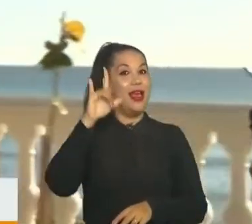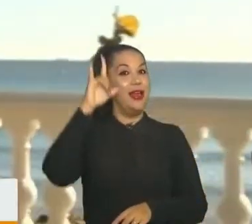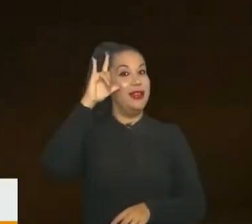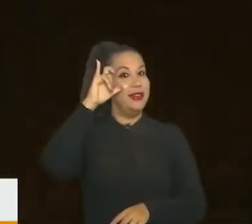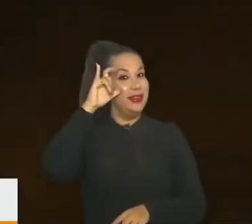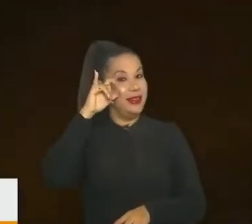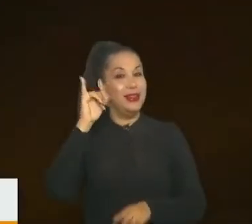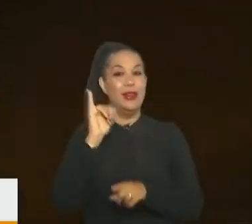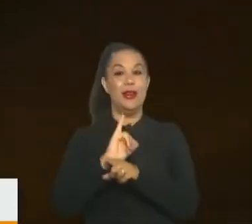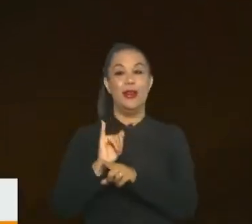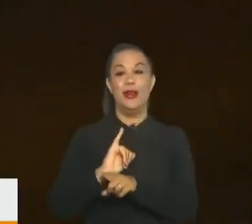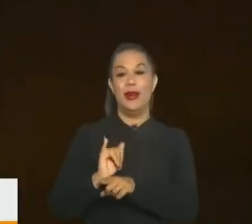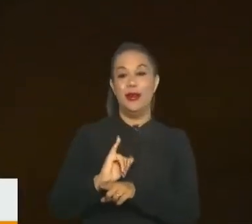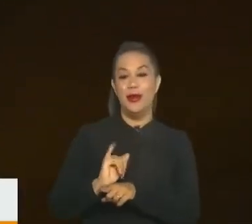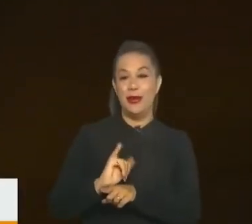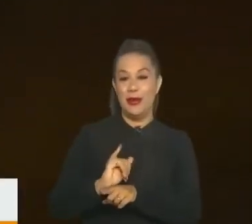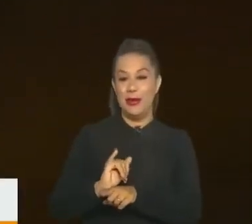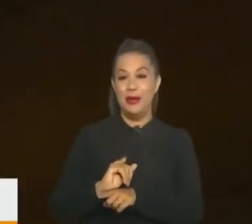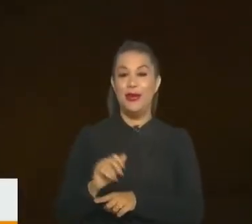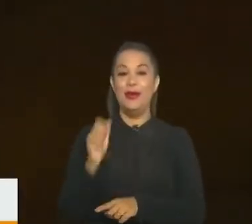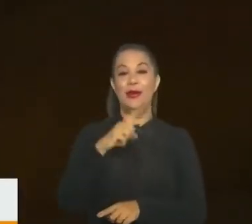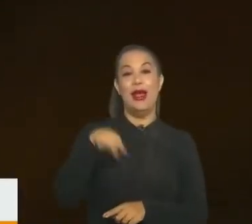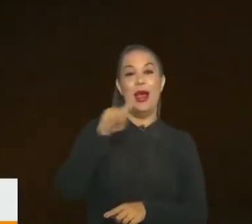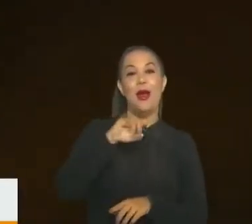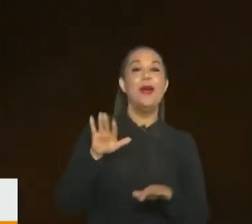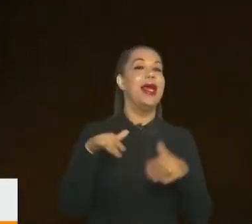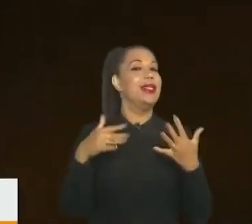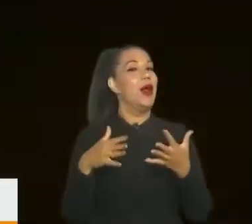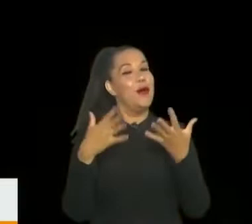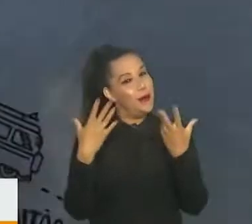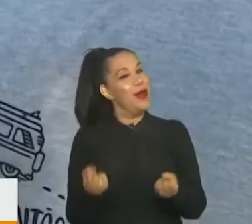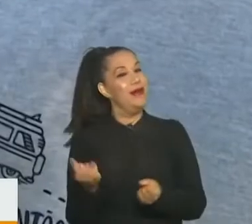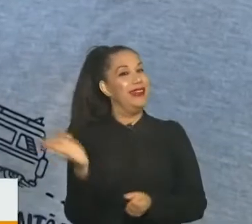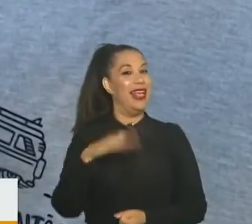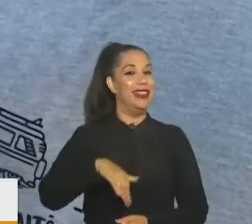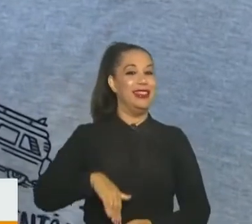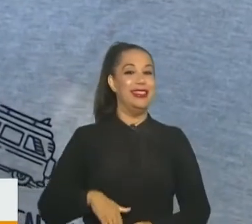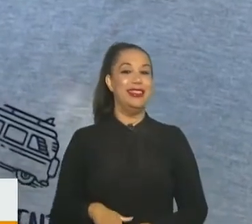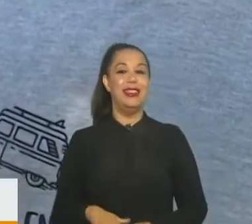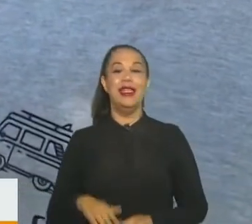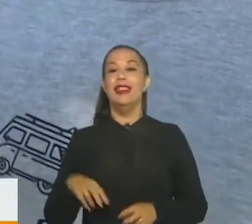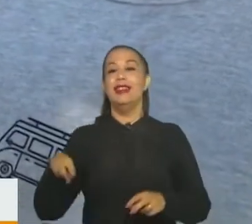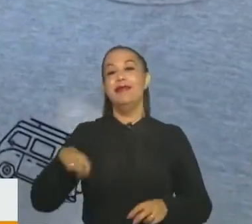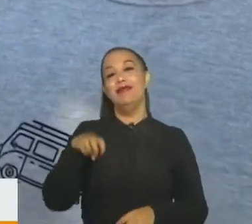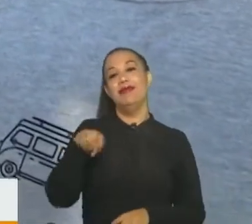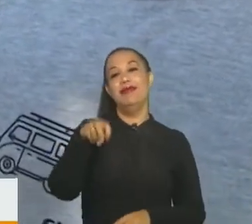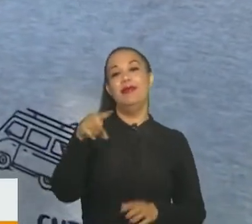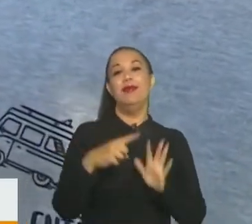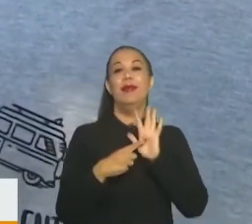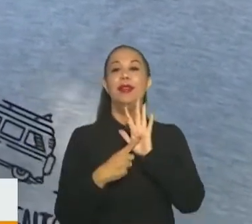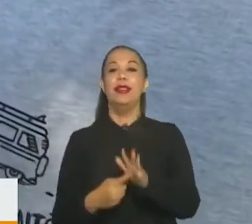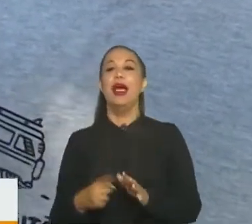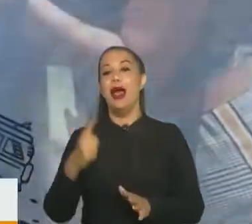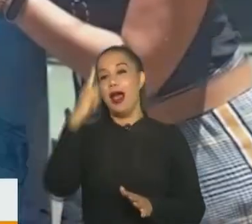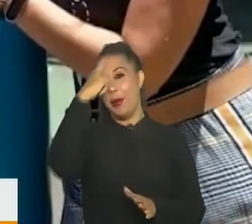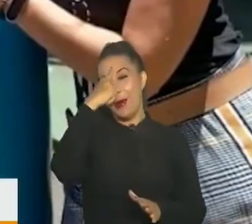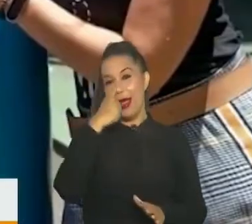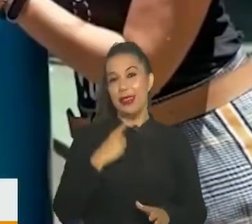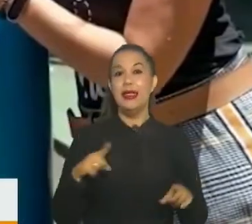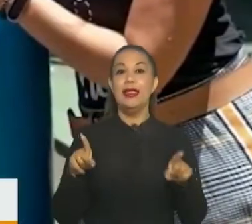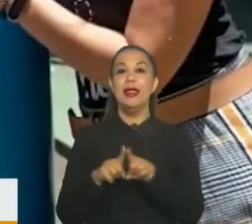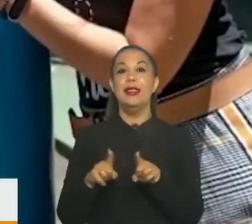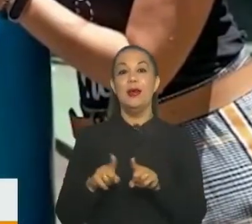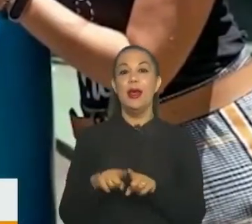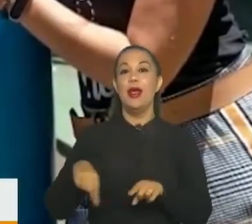YouTube. O endereço é o @ então vamos nessa. Quando a gente estiver na estrada, a gente quer mostrar, além das paisagens, também